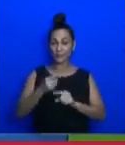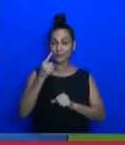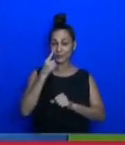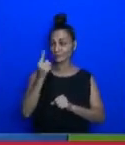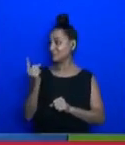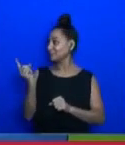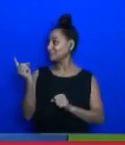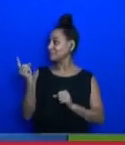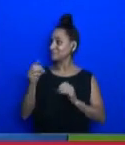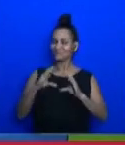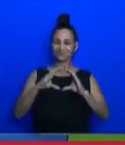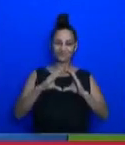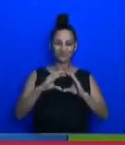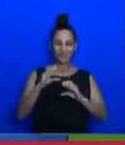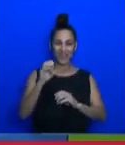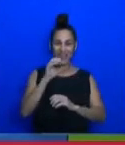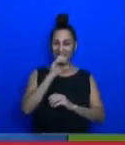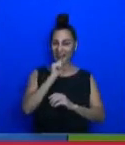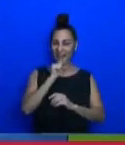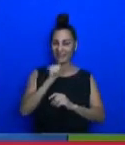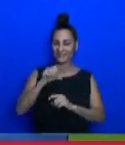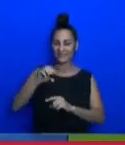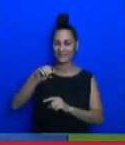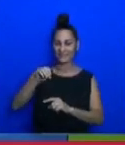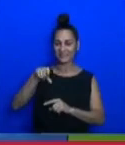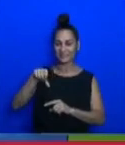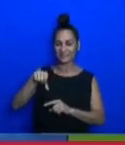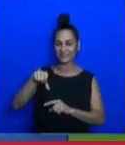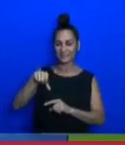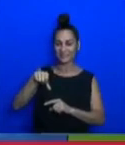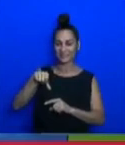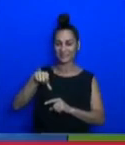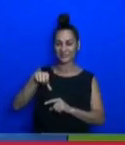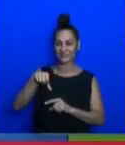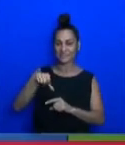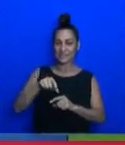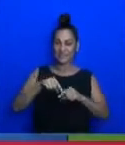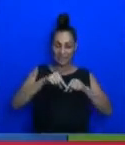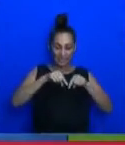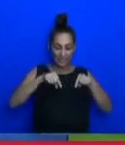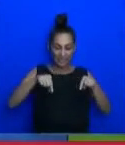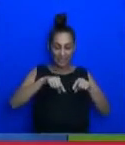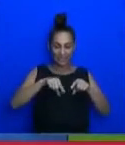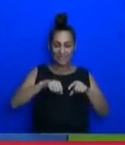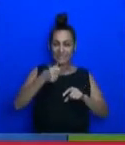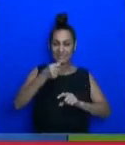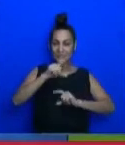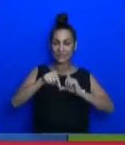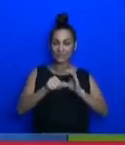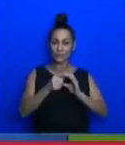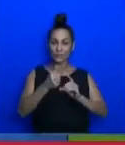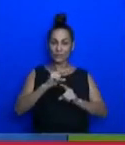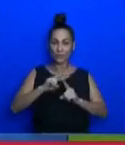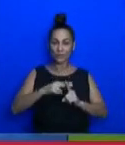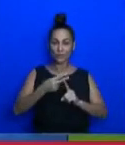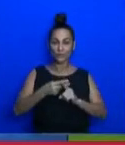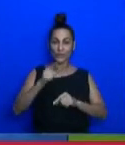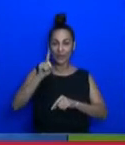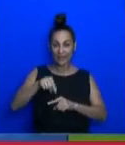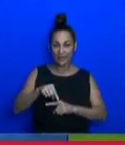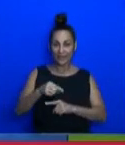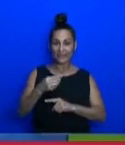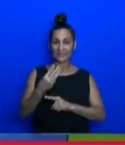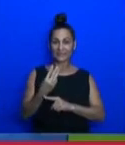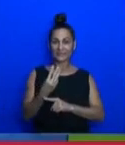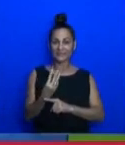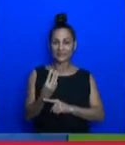dupla Sena, bola laranja, 09. Laranja, 09. As 6 dezenas sorteadas no primeiro sorteio da dupla Sena